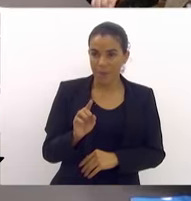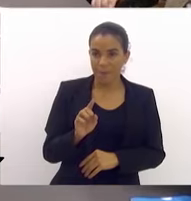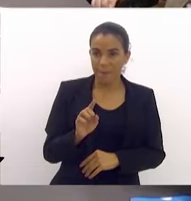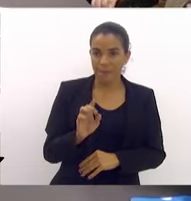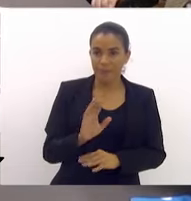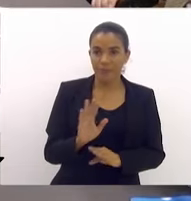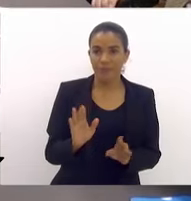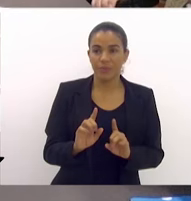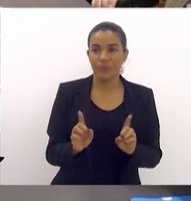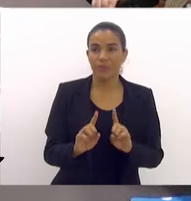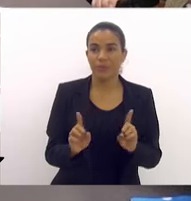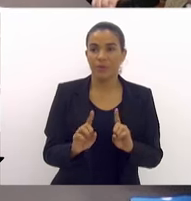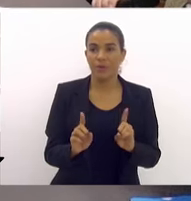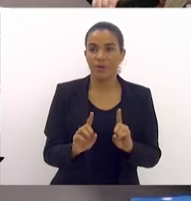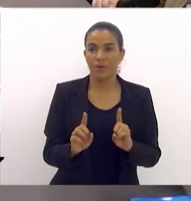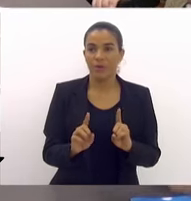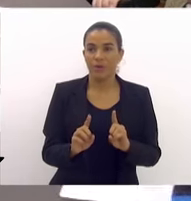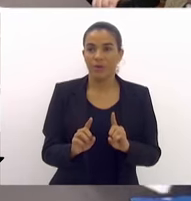Esse é o